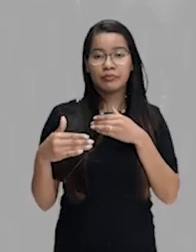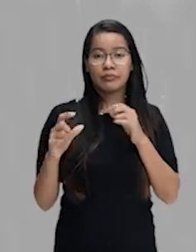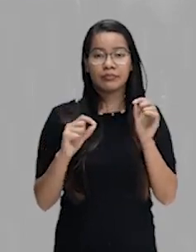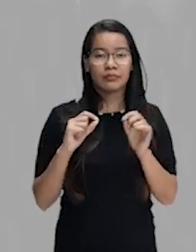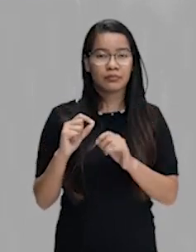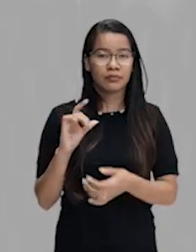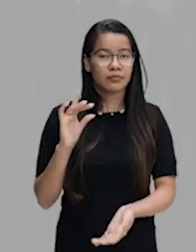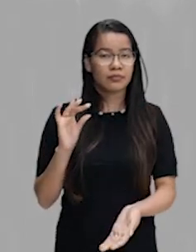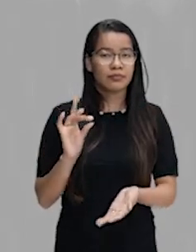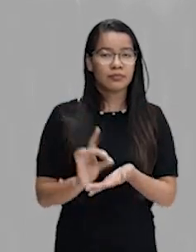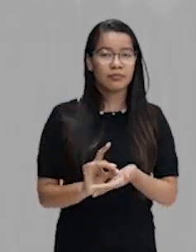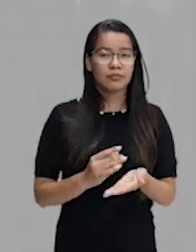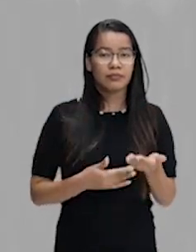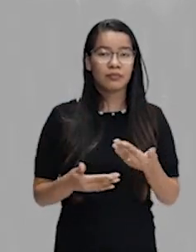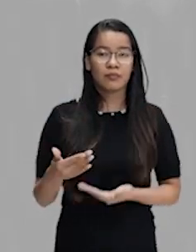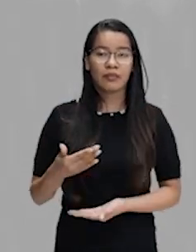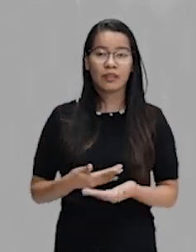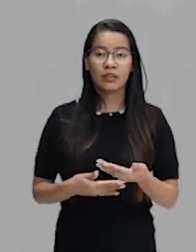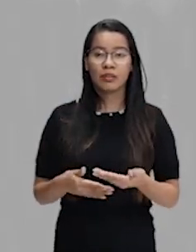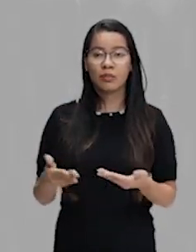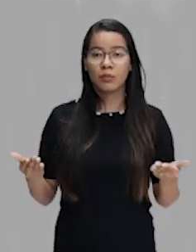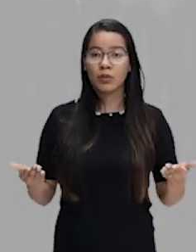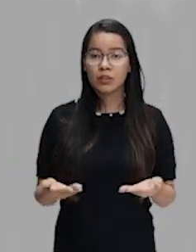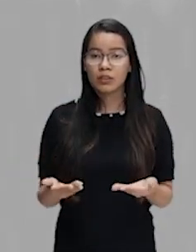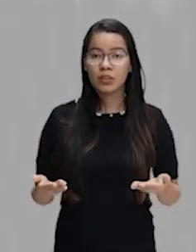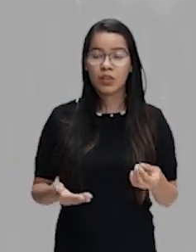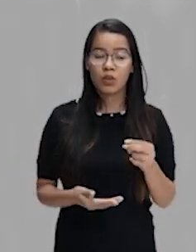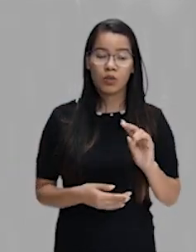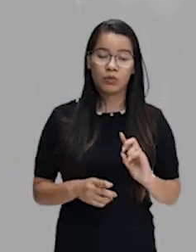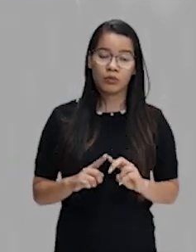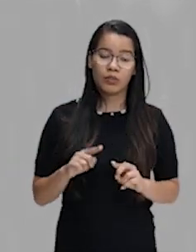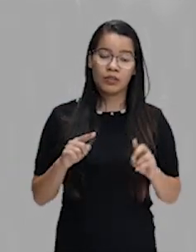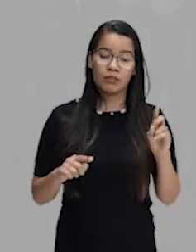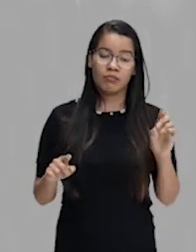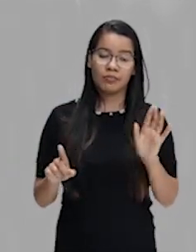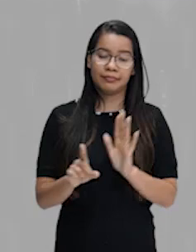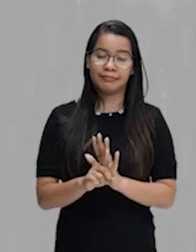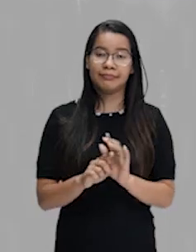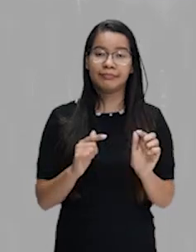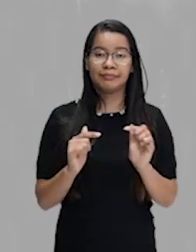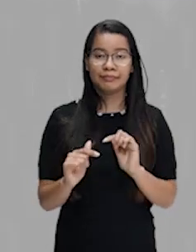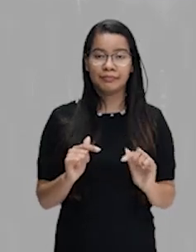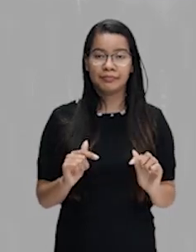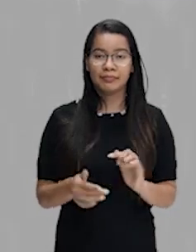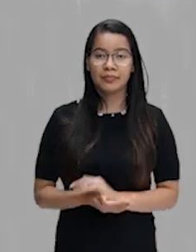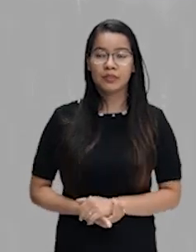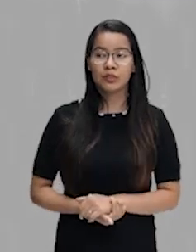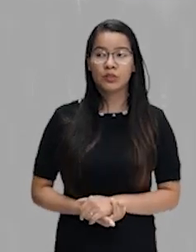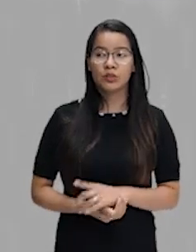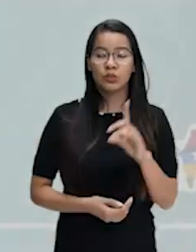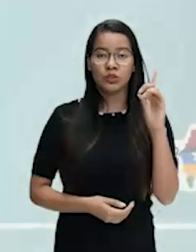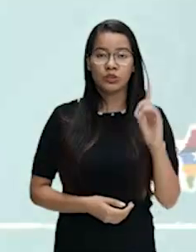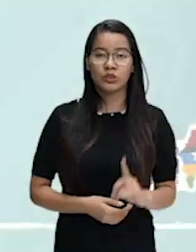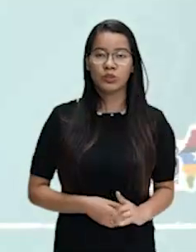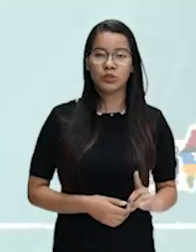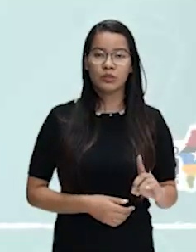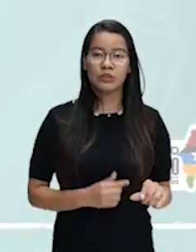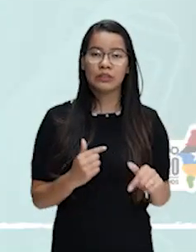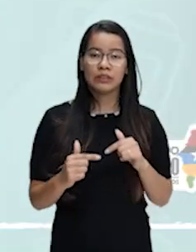Que é exatamente essa proposta de modernização ou flexibilização de leis trabalhistas. O direito do